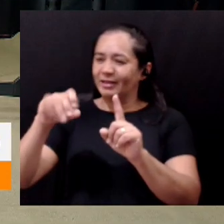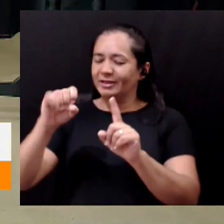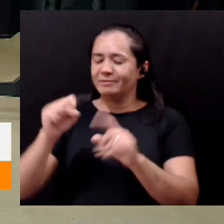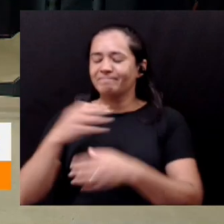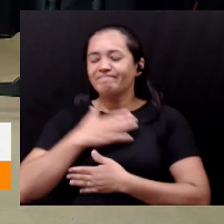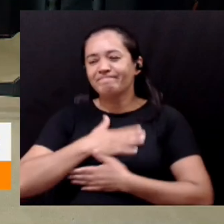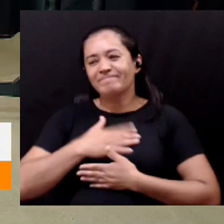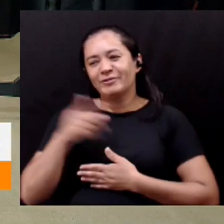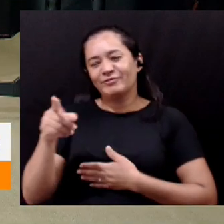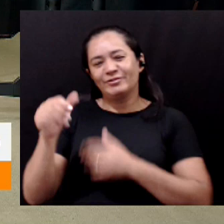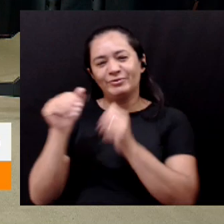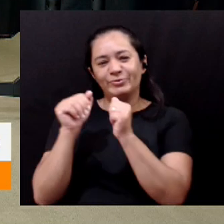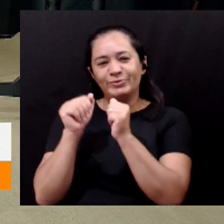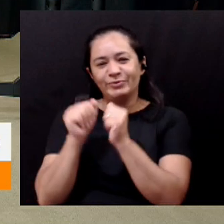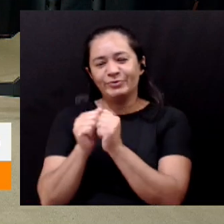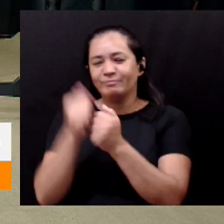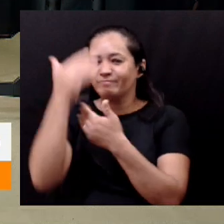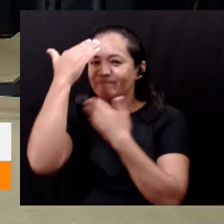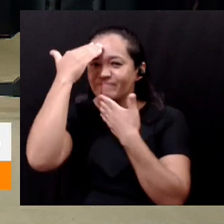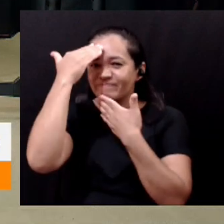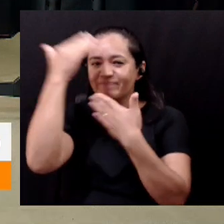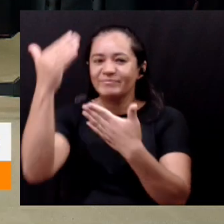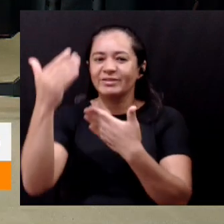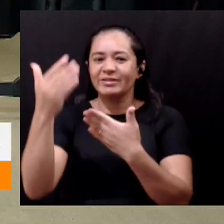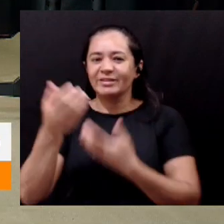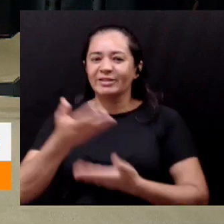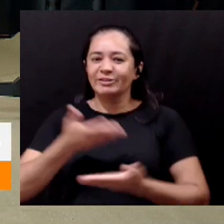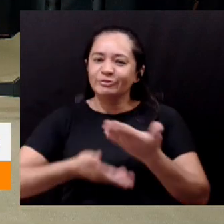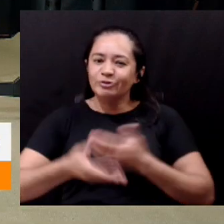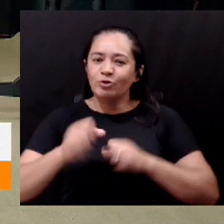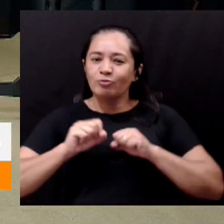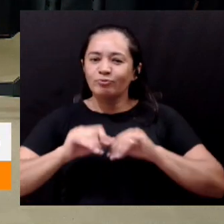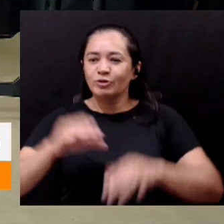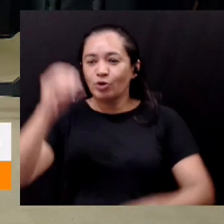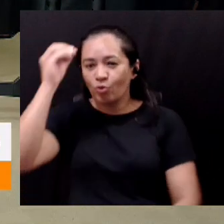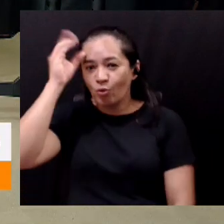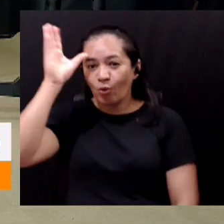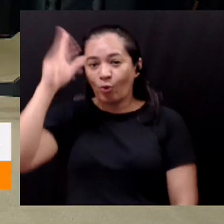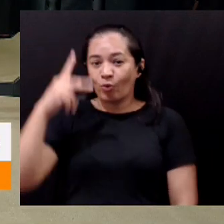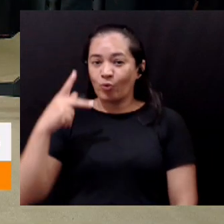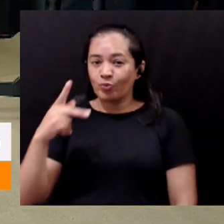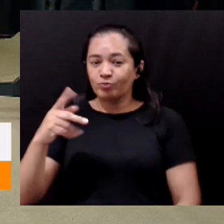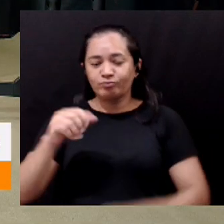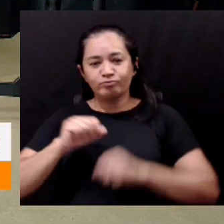gente. Obrigada por compartilhar os seus conhecimentos, né, conosco, com os nossos